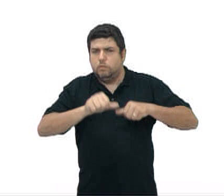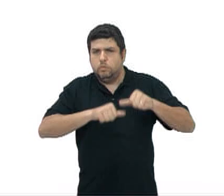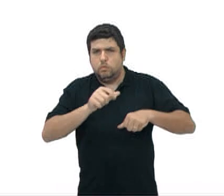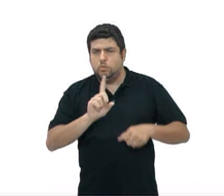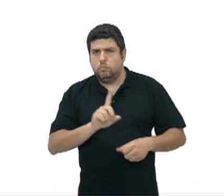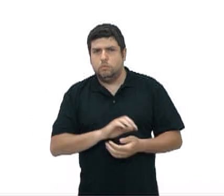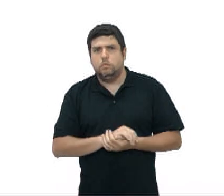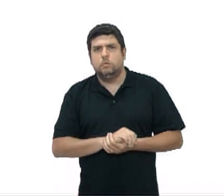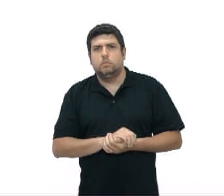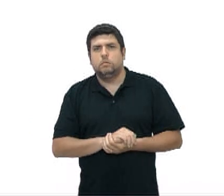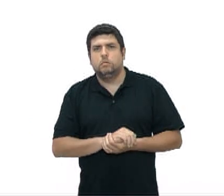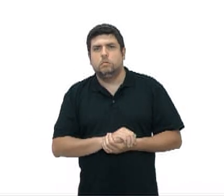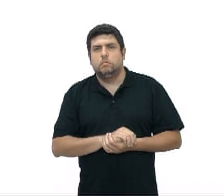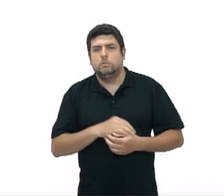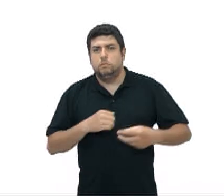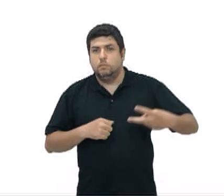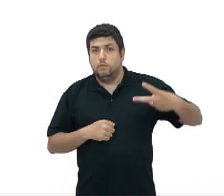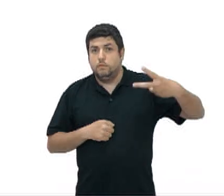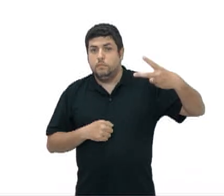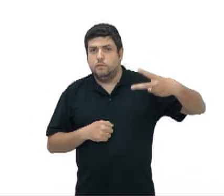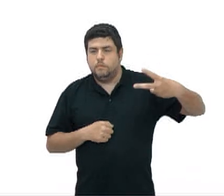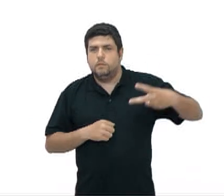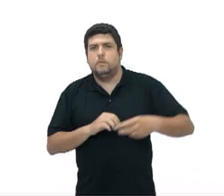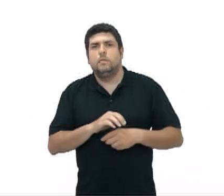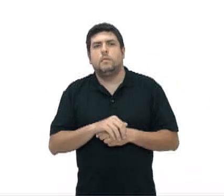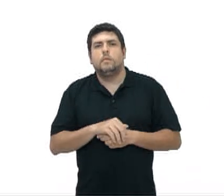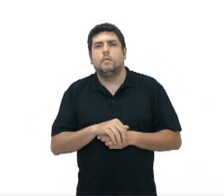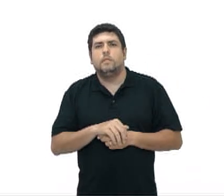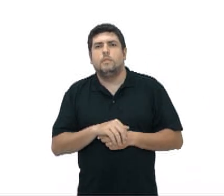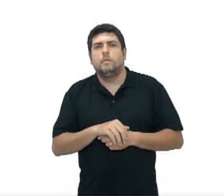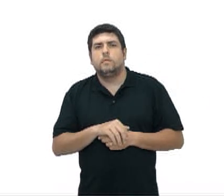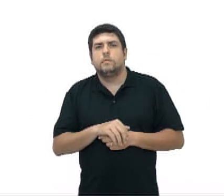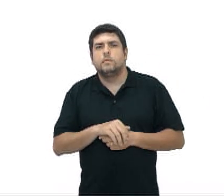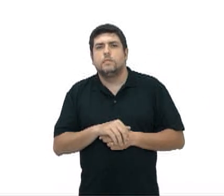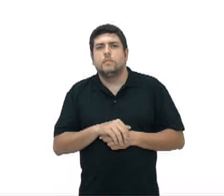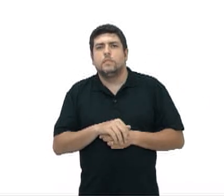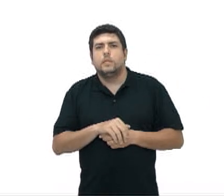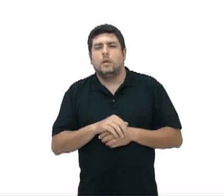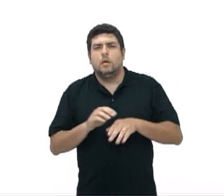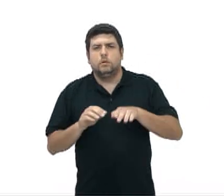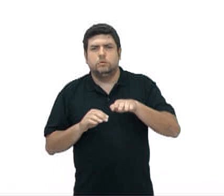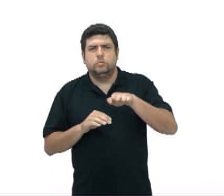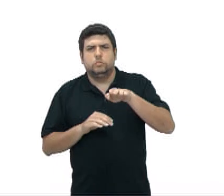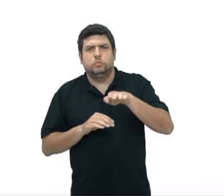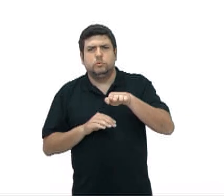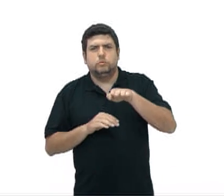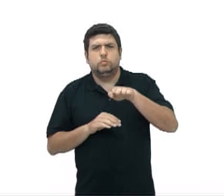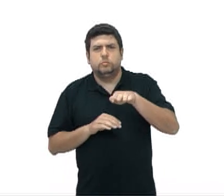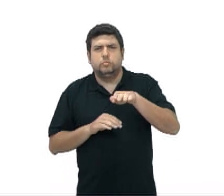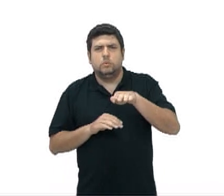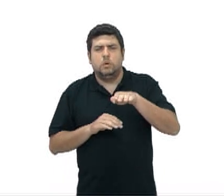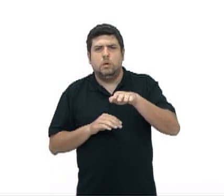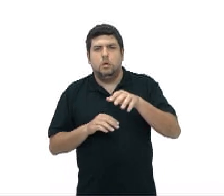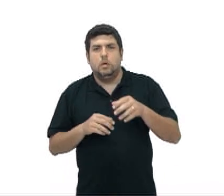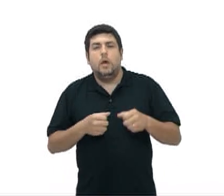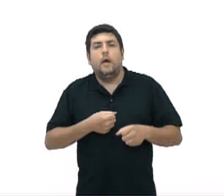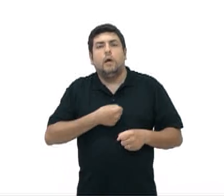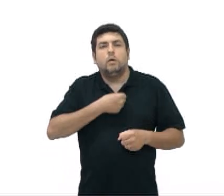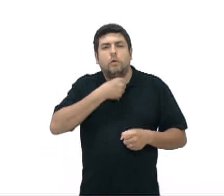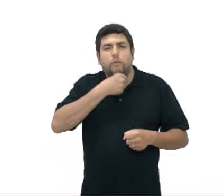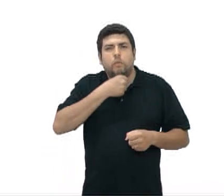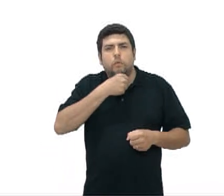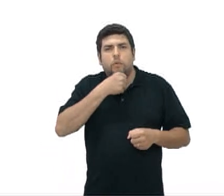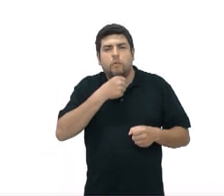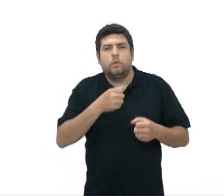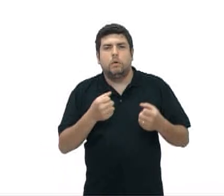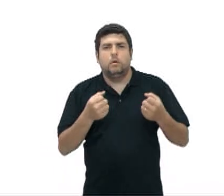Segunda afirmação. A força resultante sobre o conjunto, apesar da vovó ter que manter